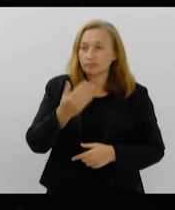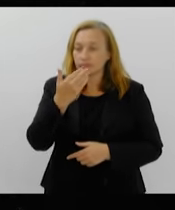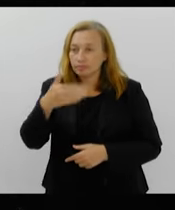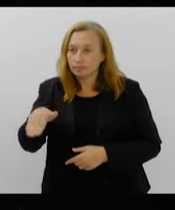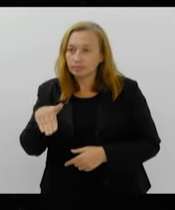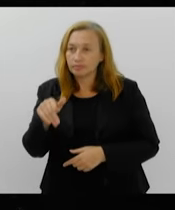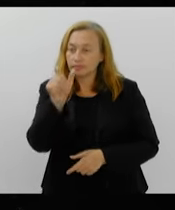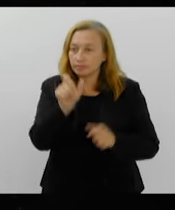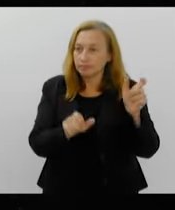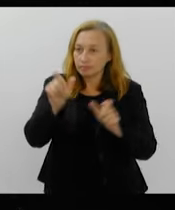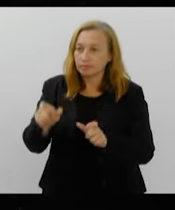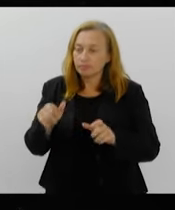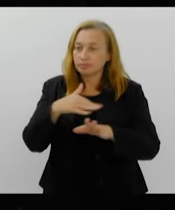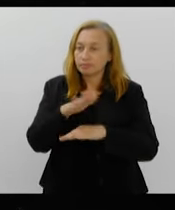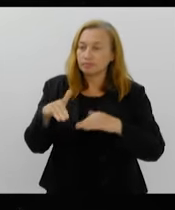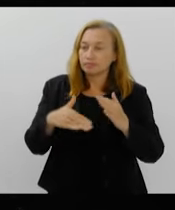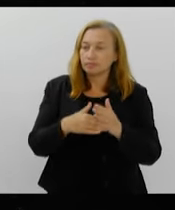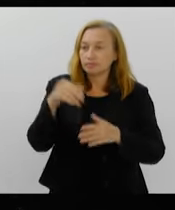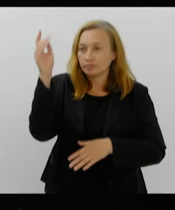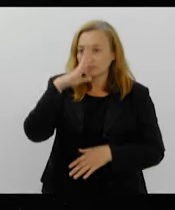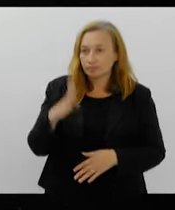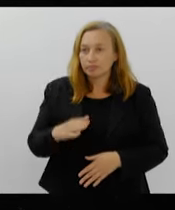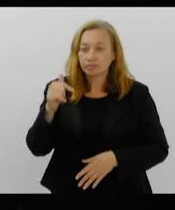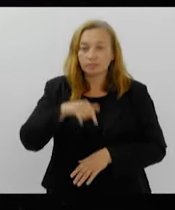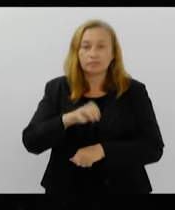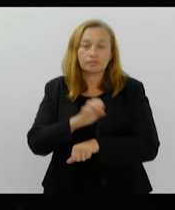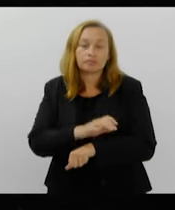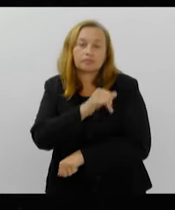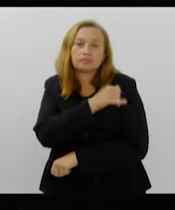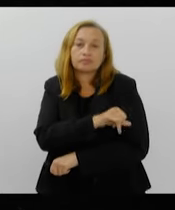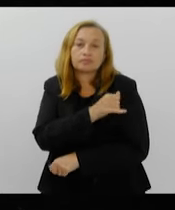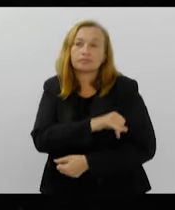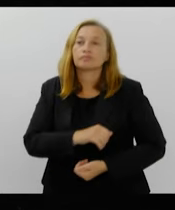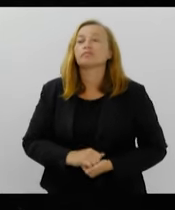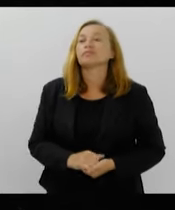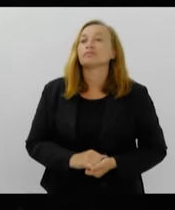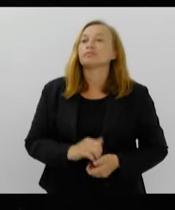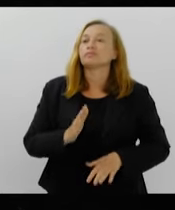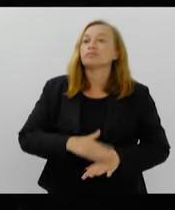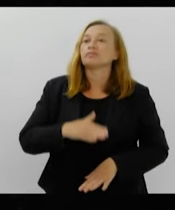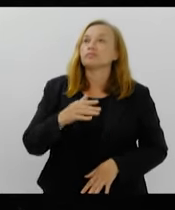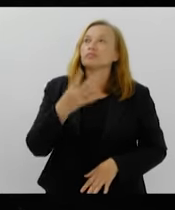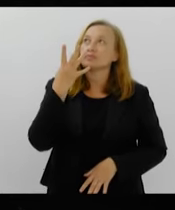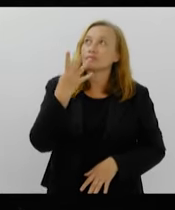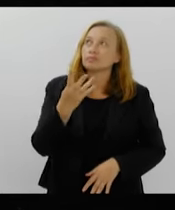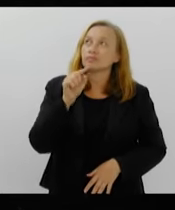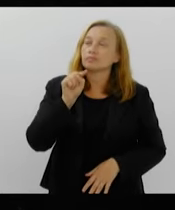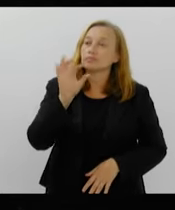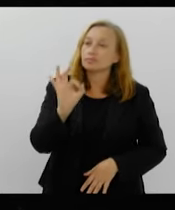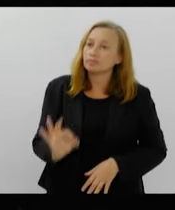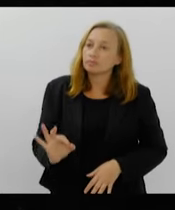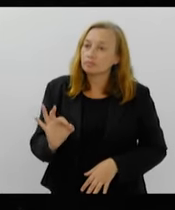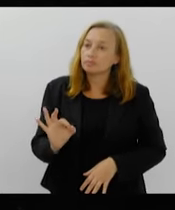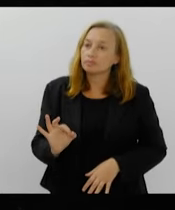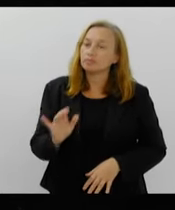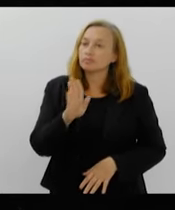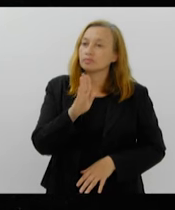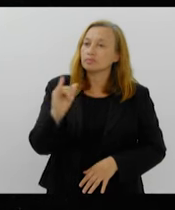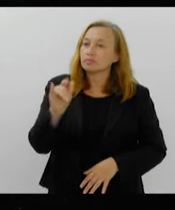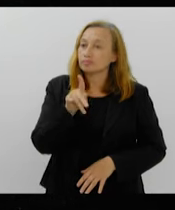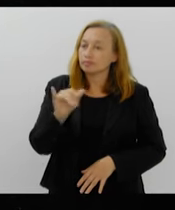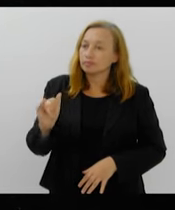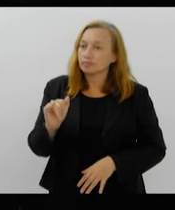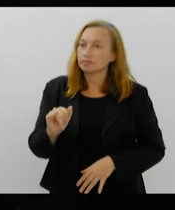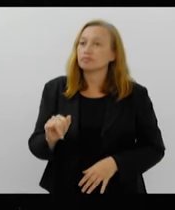de pessoas por todo o Brasil e aqui no estado do Rio de Janeiro mais de 4% do nosso PIB